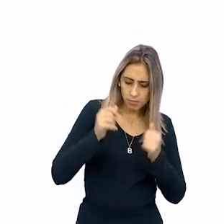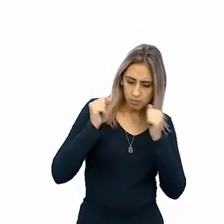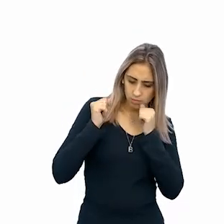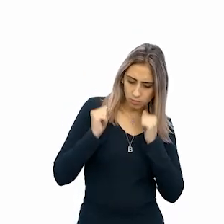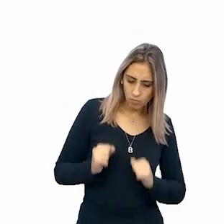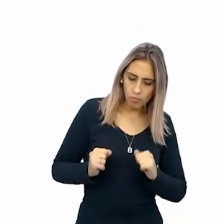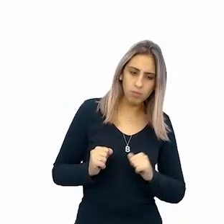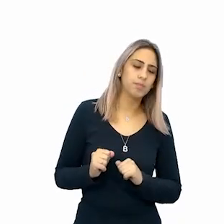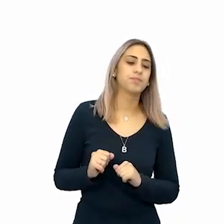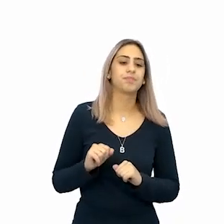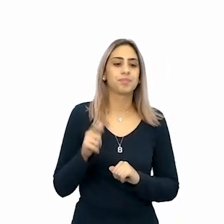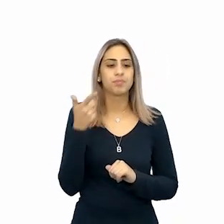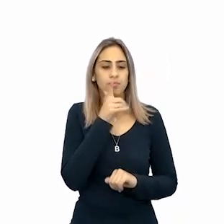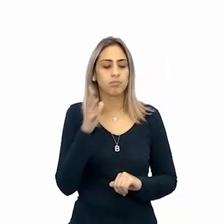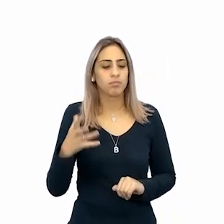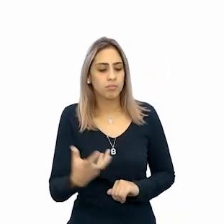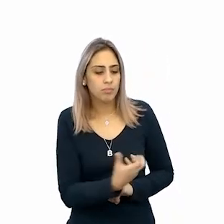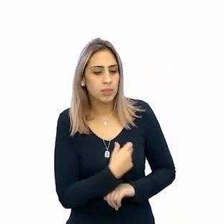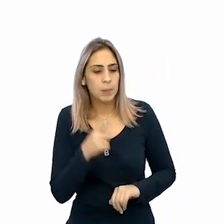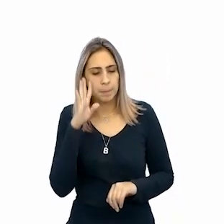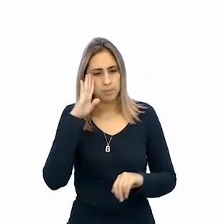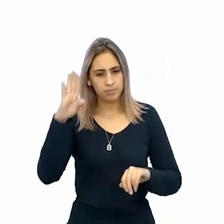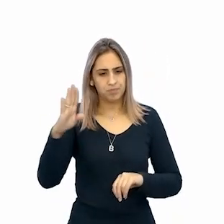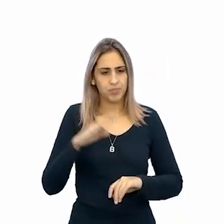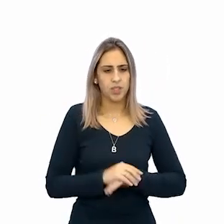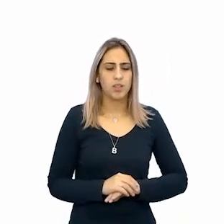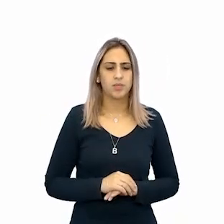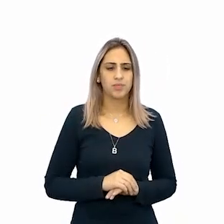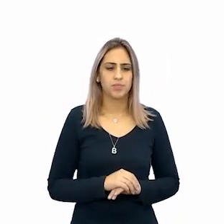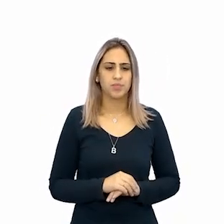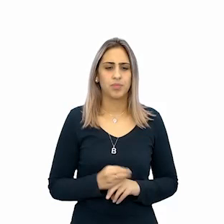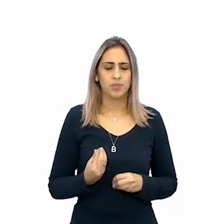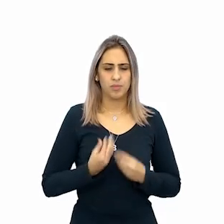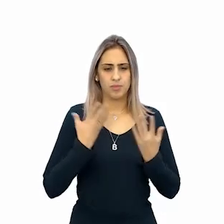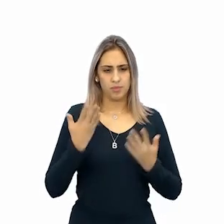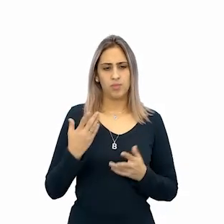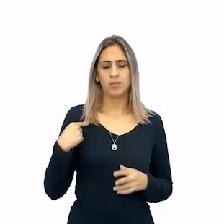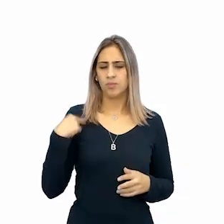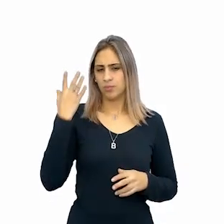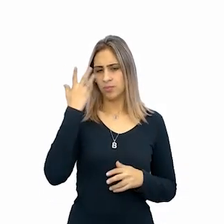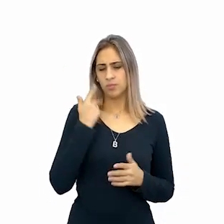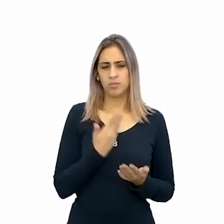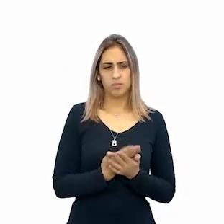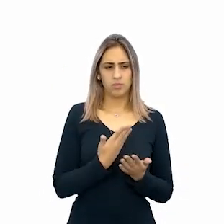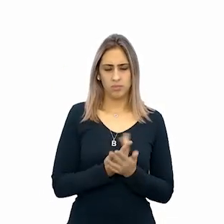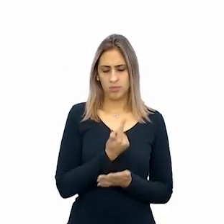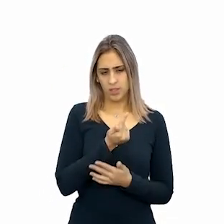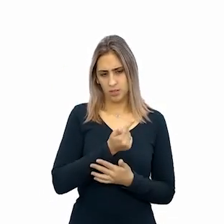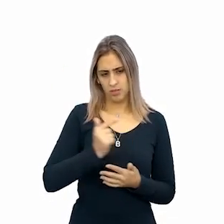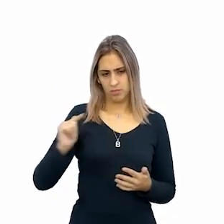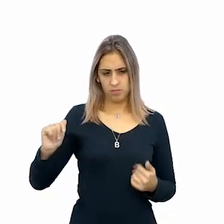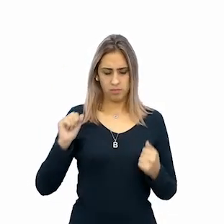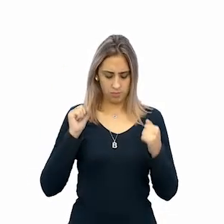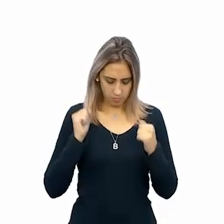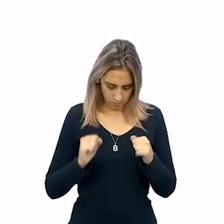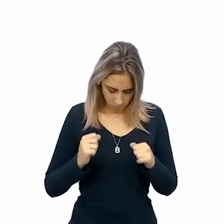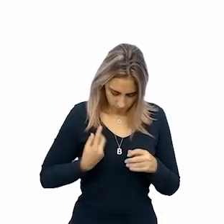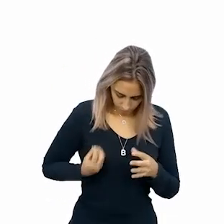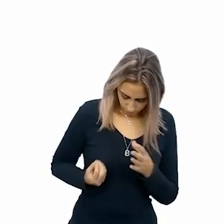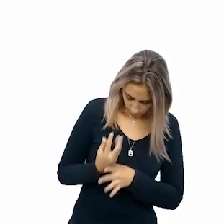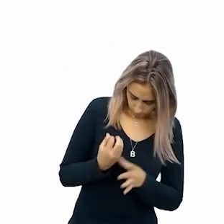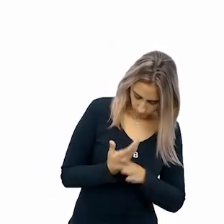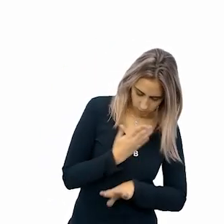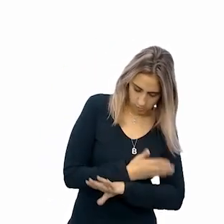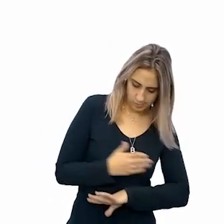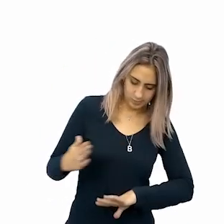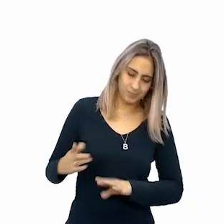poderão ser resgatados os principais informações dos animais estudados e outros que possam ter surgido ao